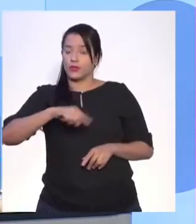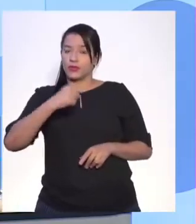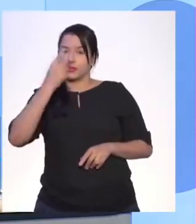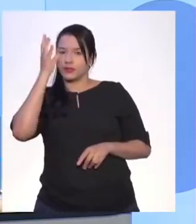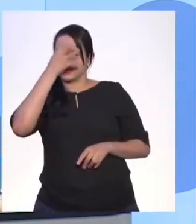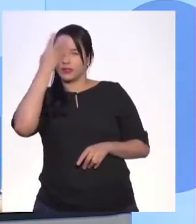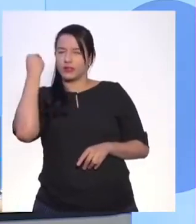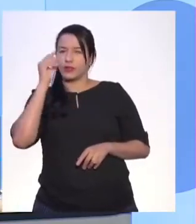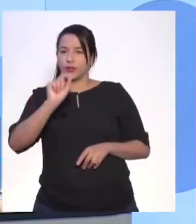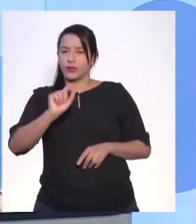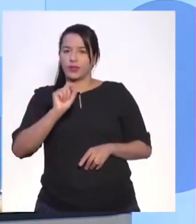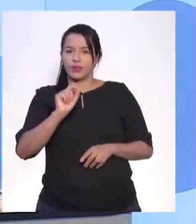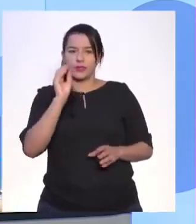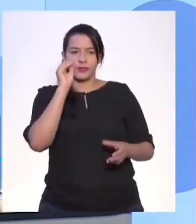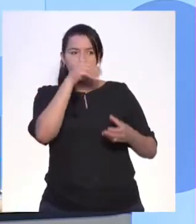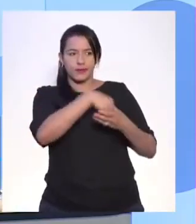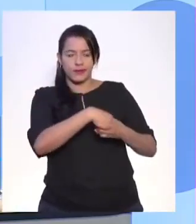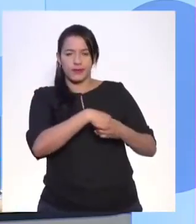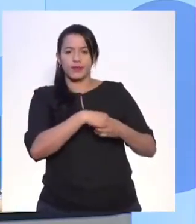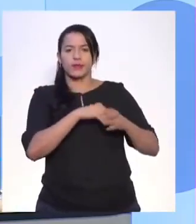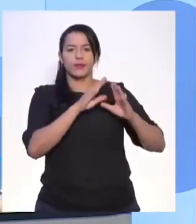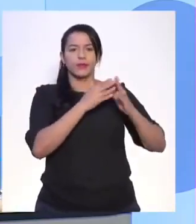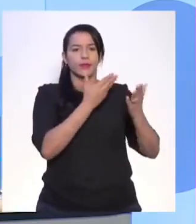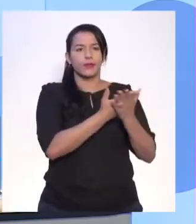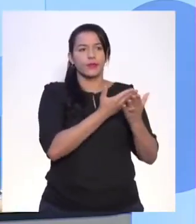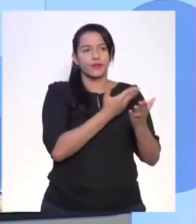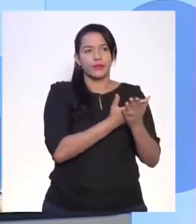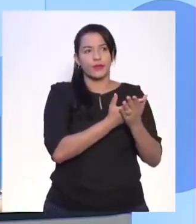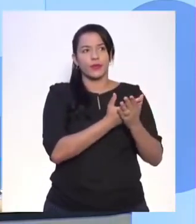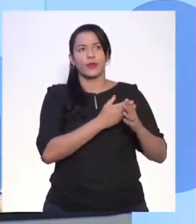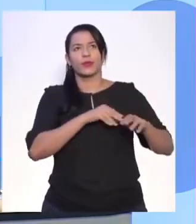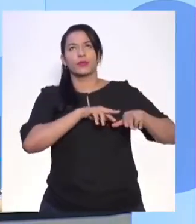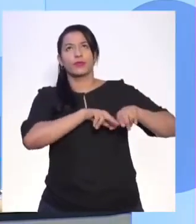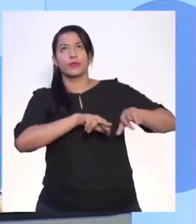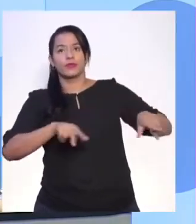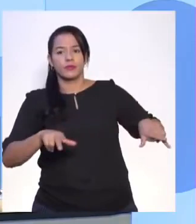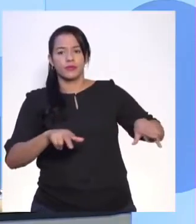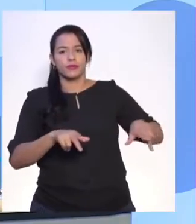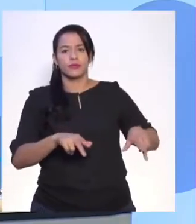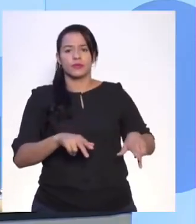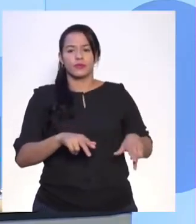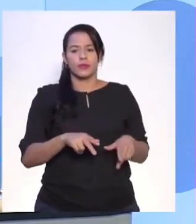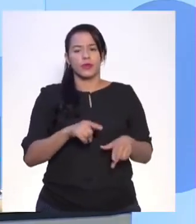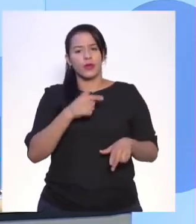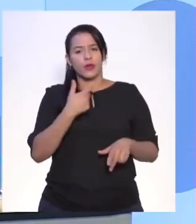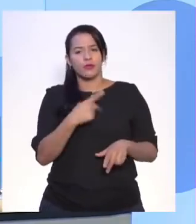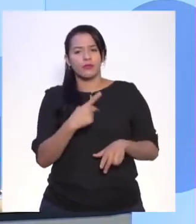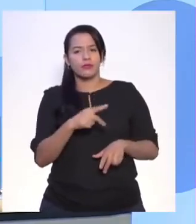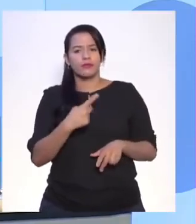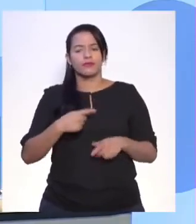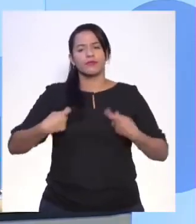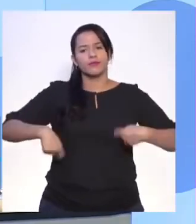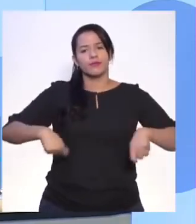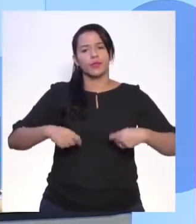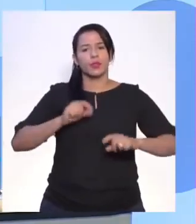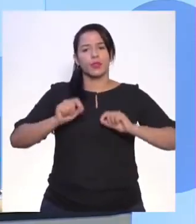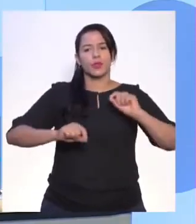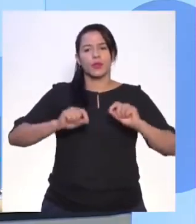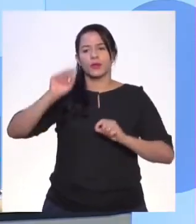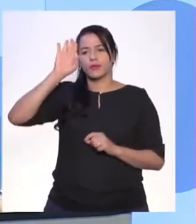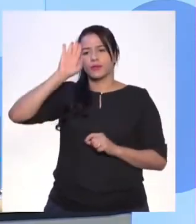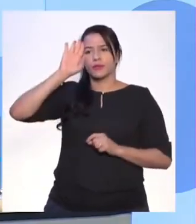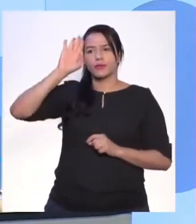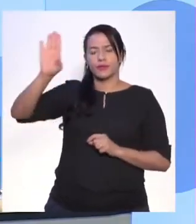dentro, né, da escola, né, no âmbito escolar, no âmbito acadêmico, a gente precisa priorizar